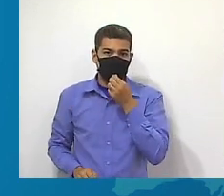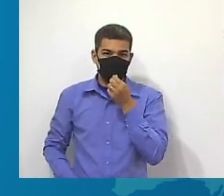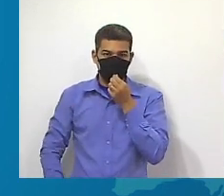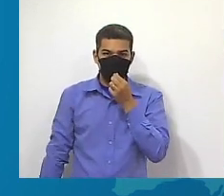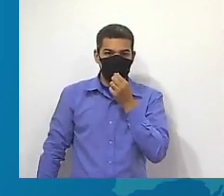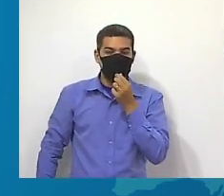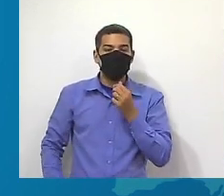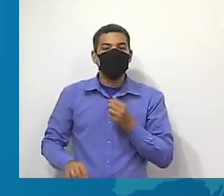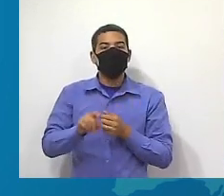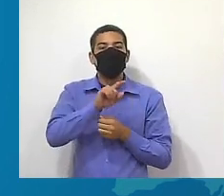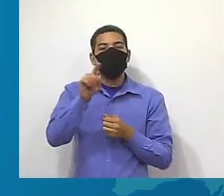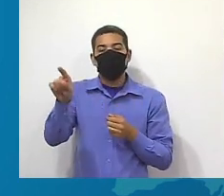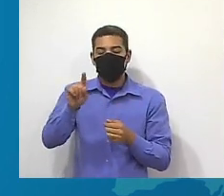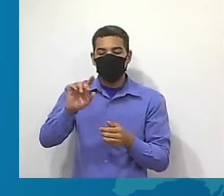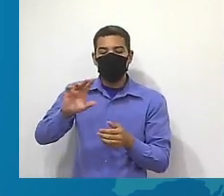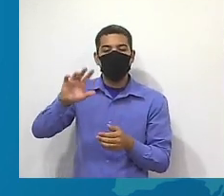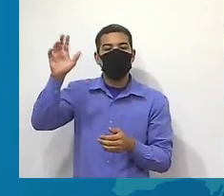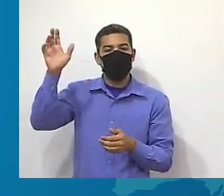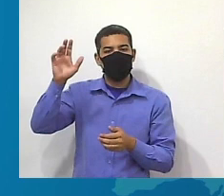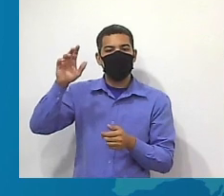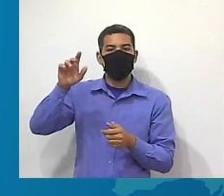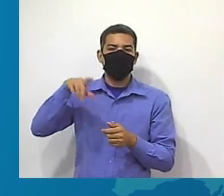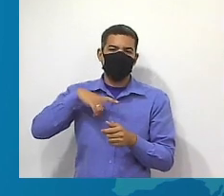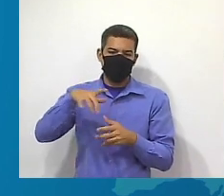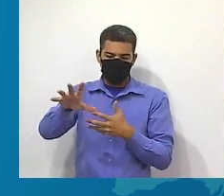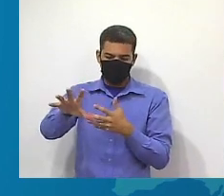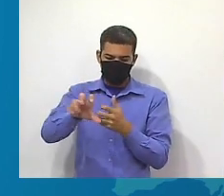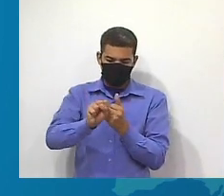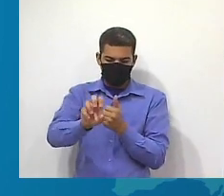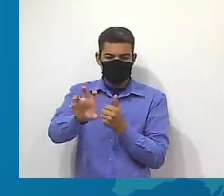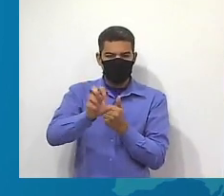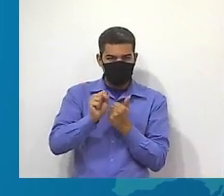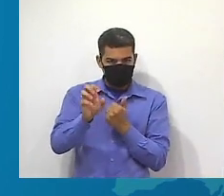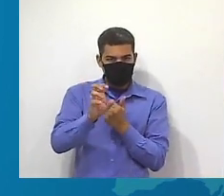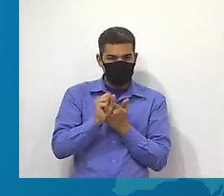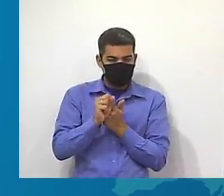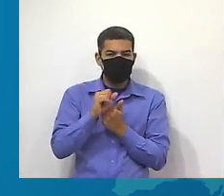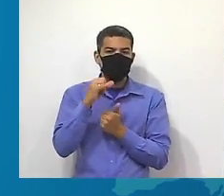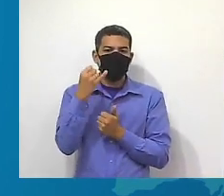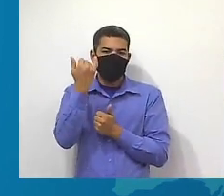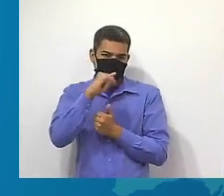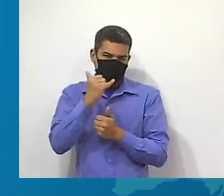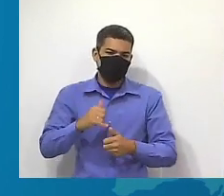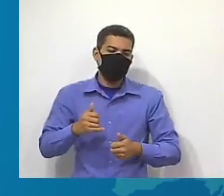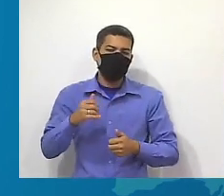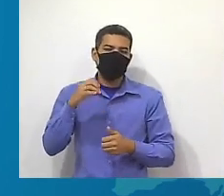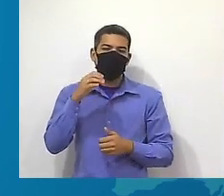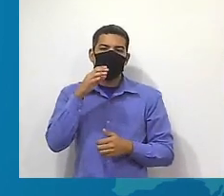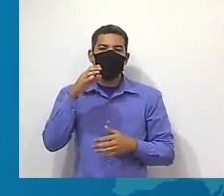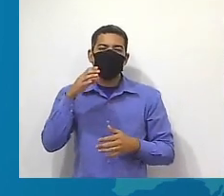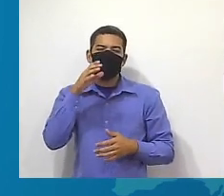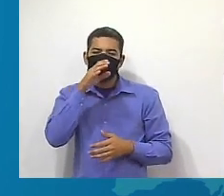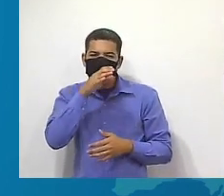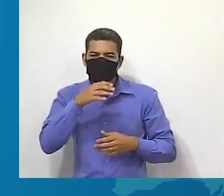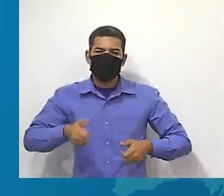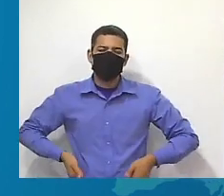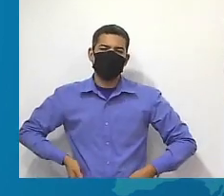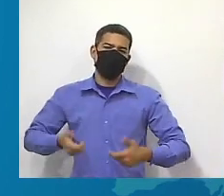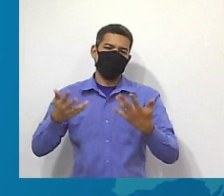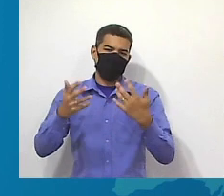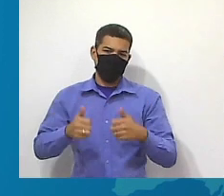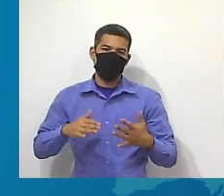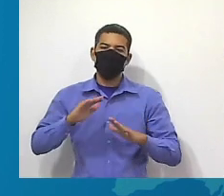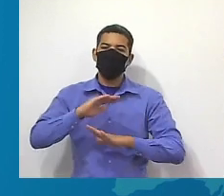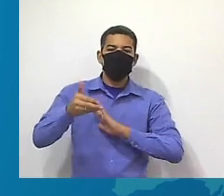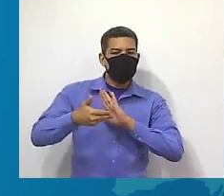aquela reação para ter acontecido vai ter consumido energia do ambiente, energia na forma do calor. Tudo ao redor vai ficar mais